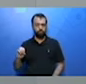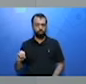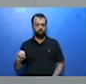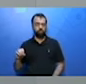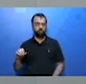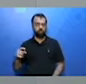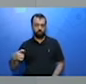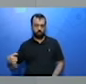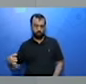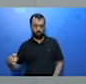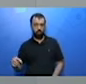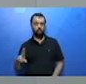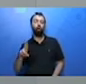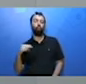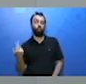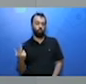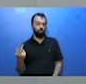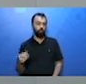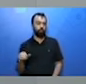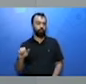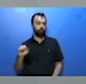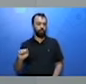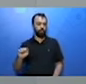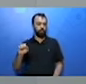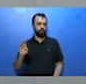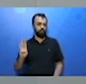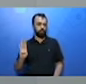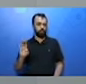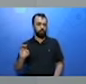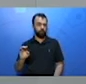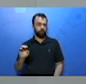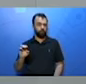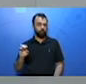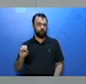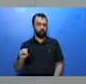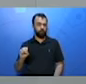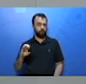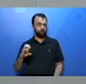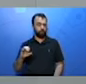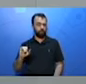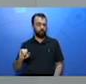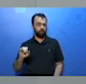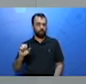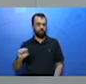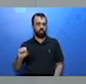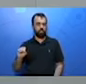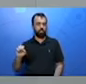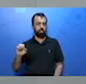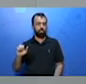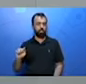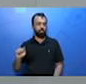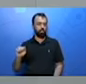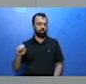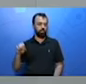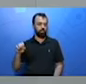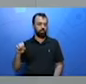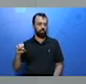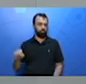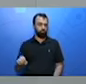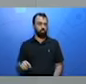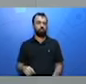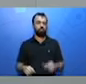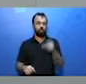das abscissas, tá? O eixo na vertical, esse aqui em pé, é o eixo